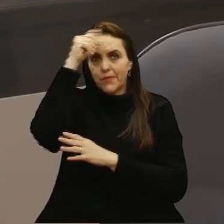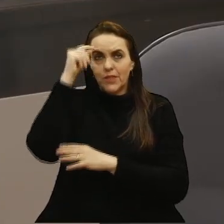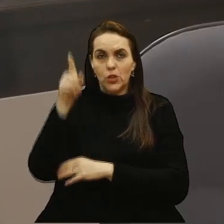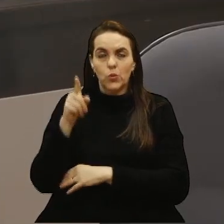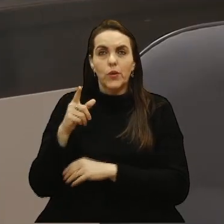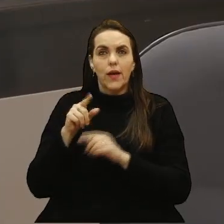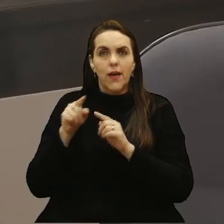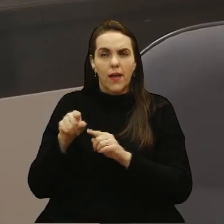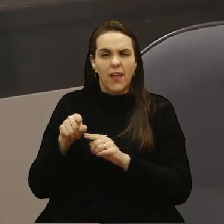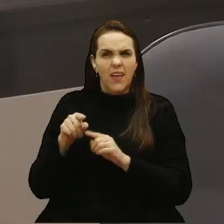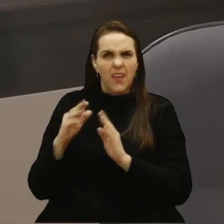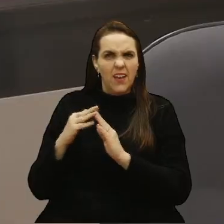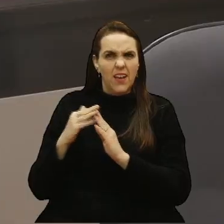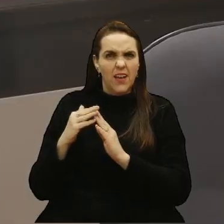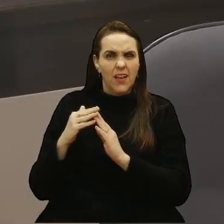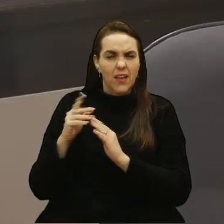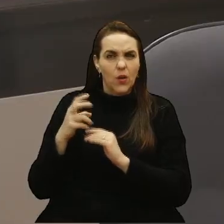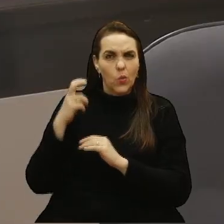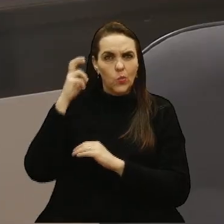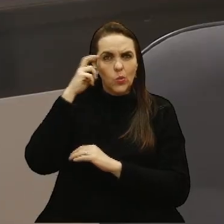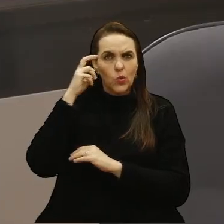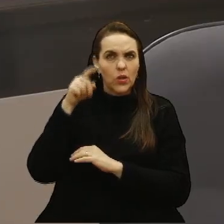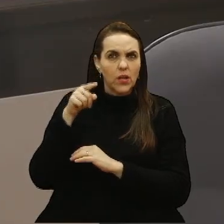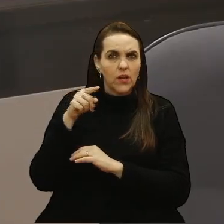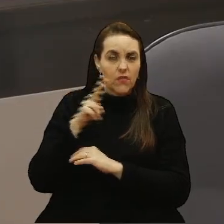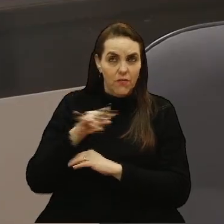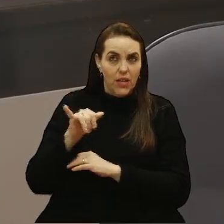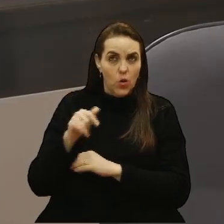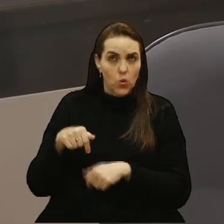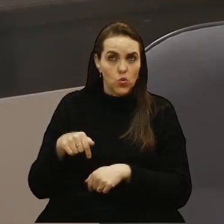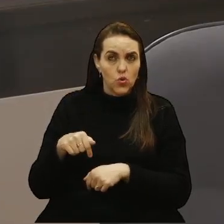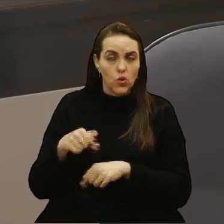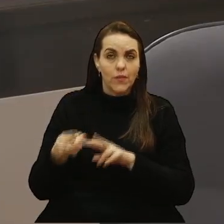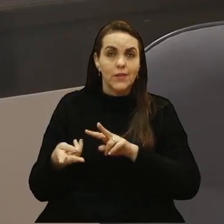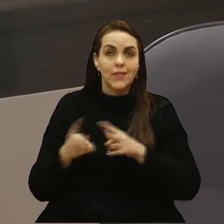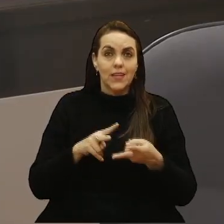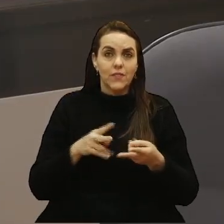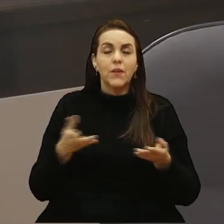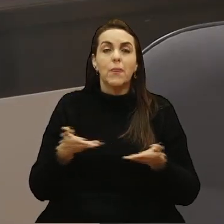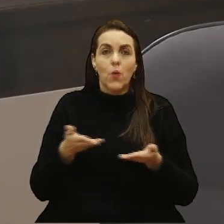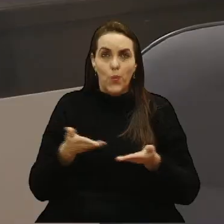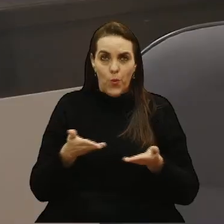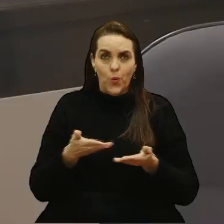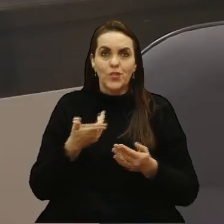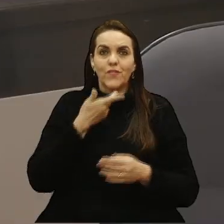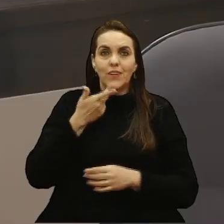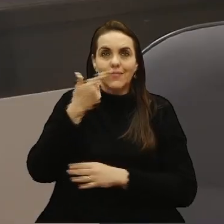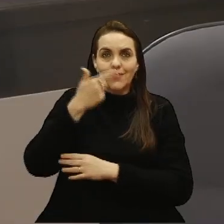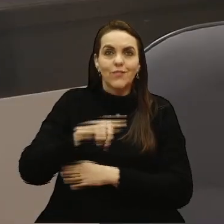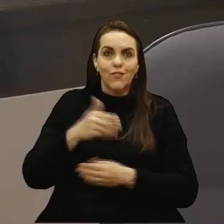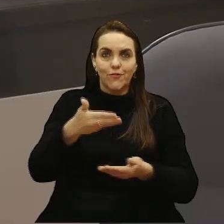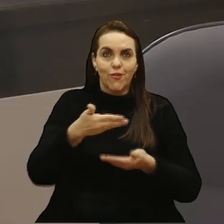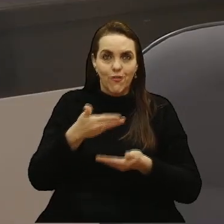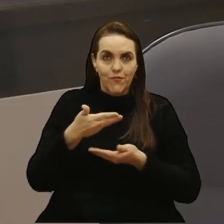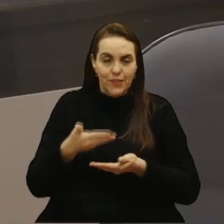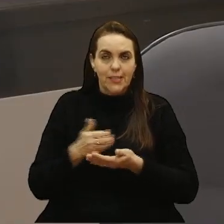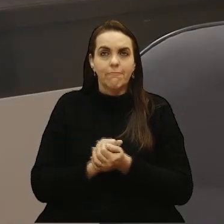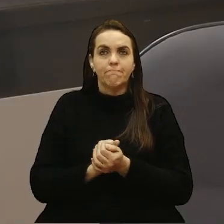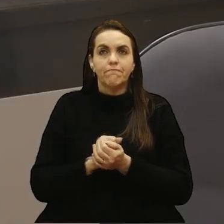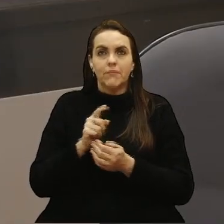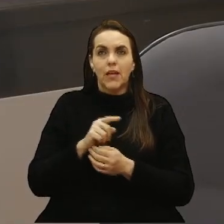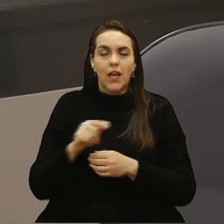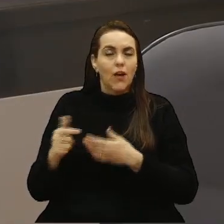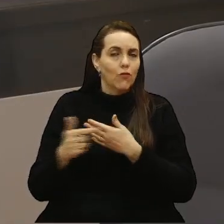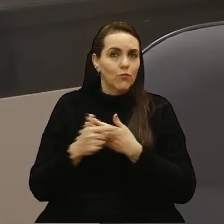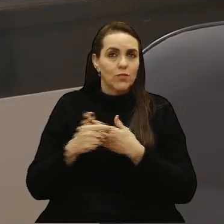cultura ali, né, vereador Daniel? Da Tati acabou, vai ter hoje daí? Foi transferido para hoje, mas reforçar o convite. Nosso papel aqui é sempre procurar ajustar os